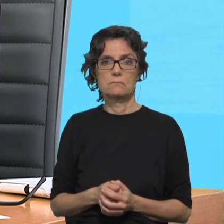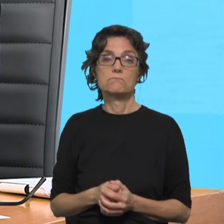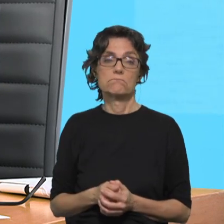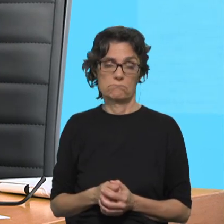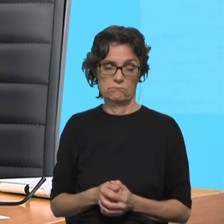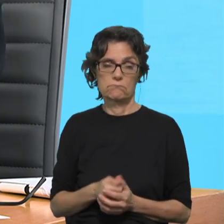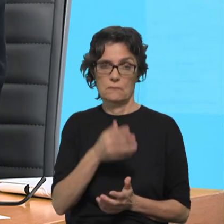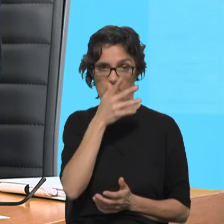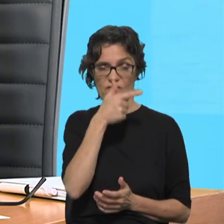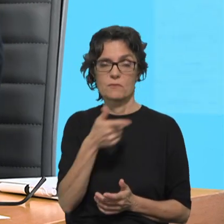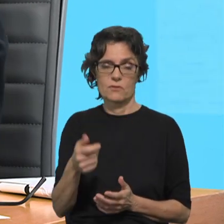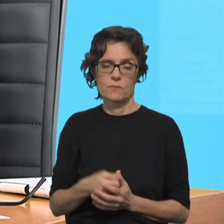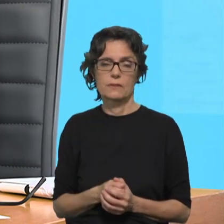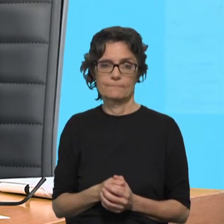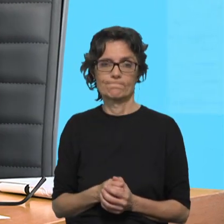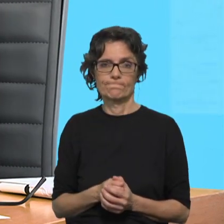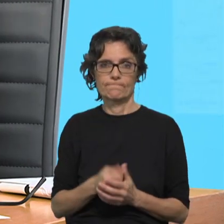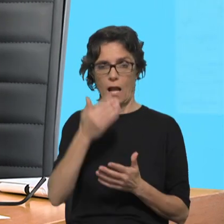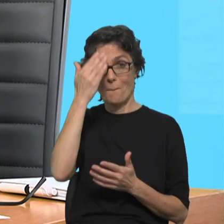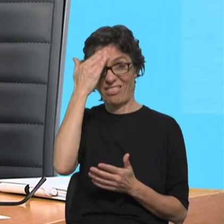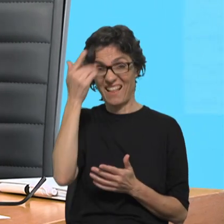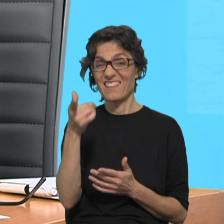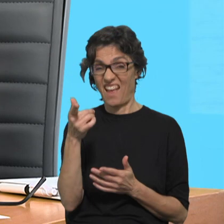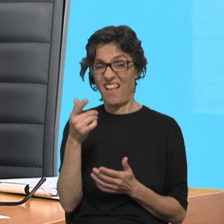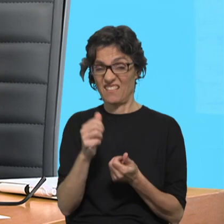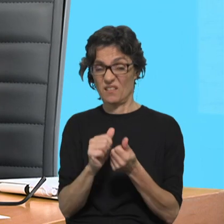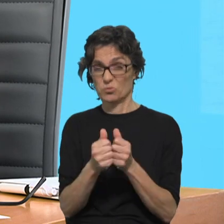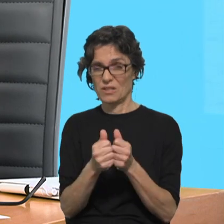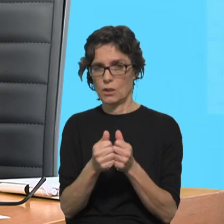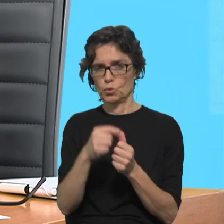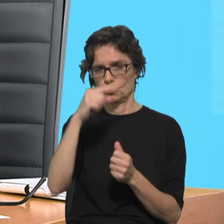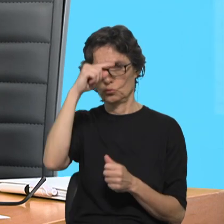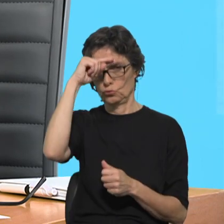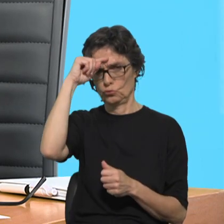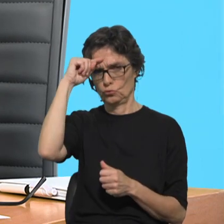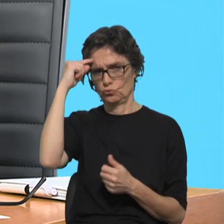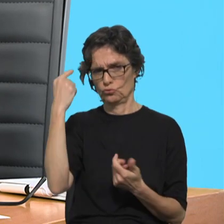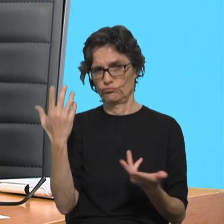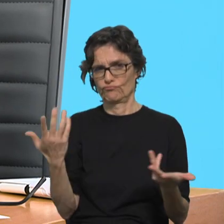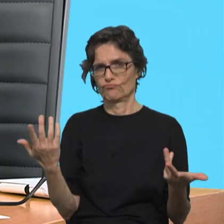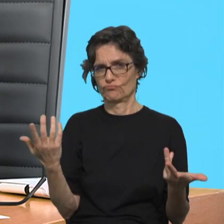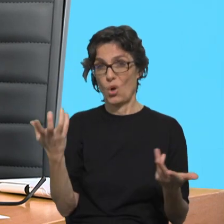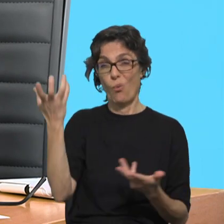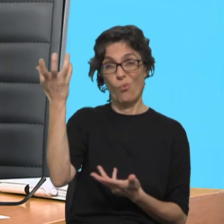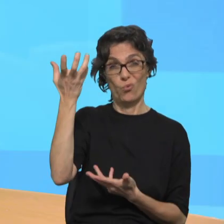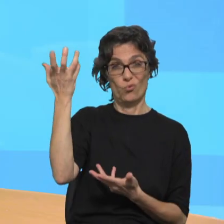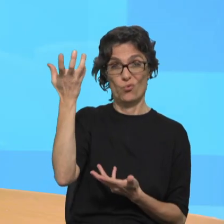Infelizmente, a questão das mentalidades demora muito a ser alterada. E estas questões dos fenómenos